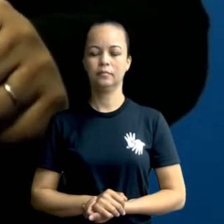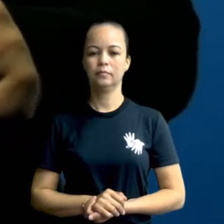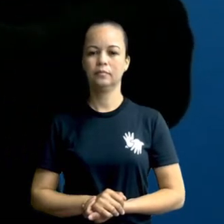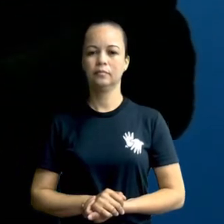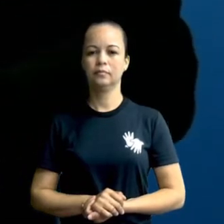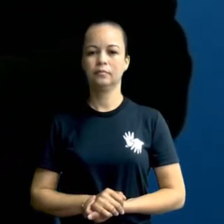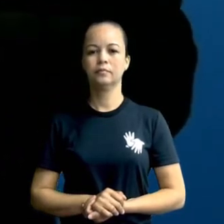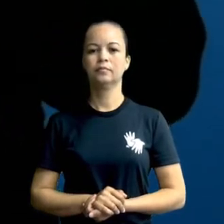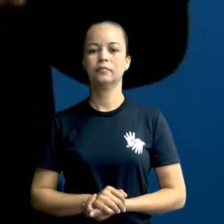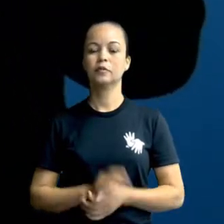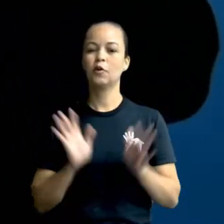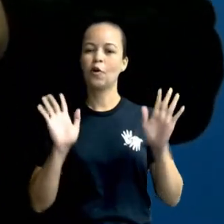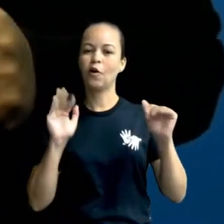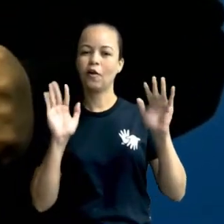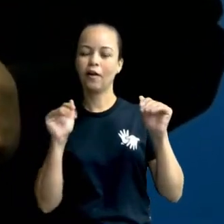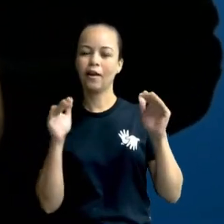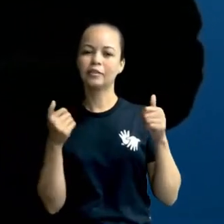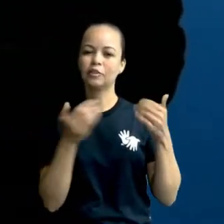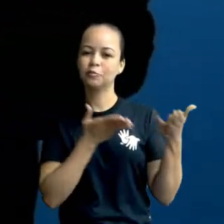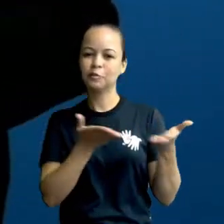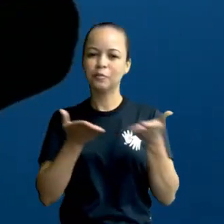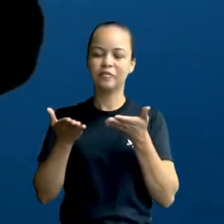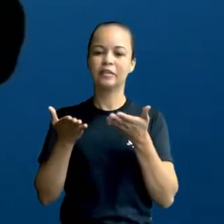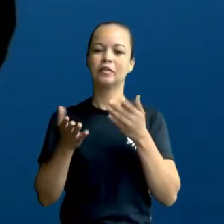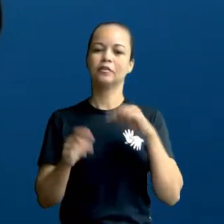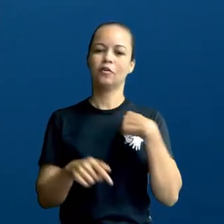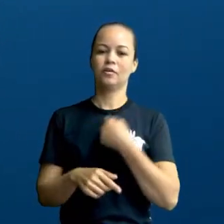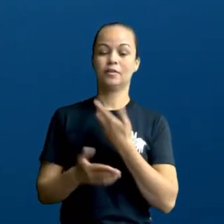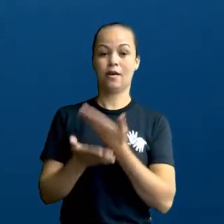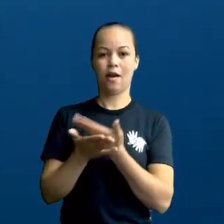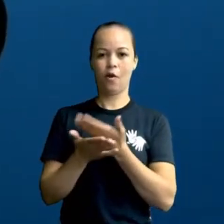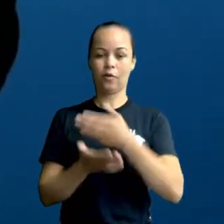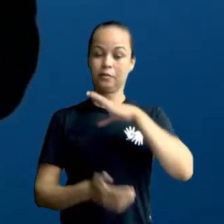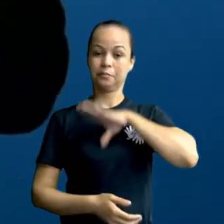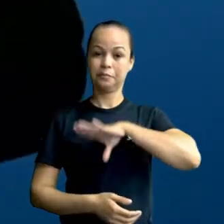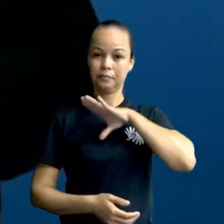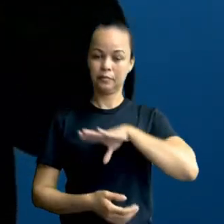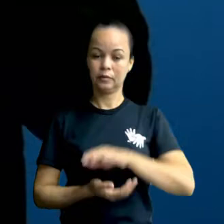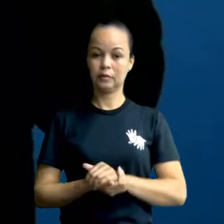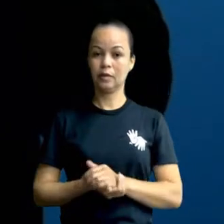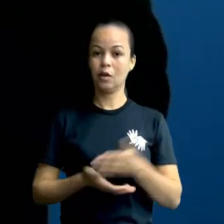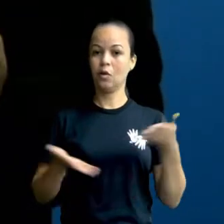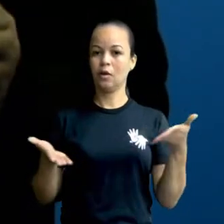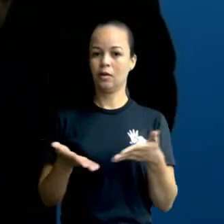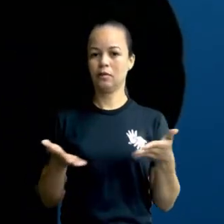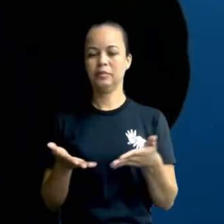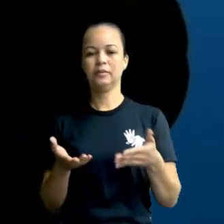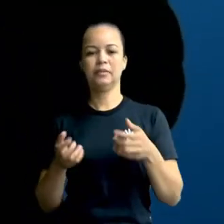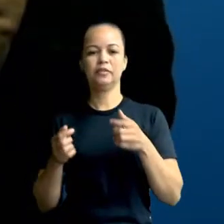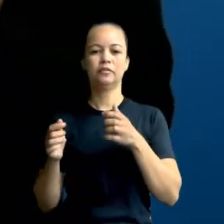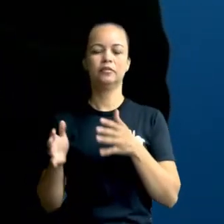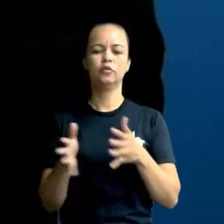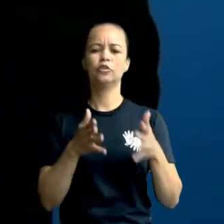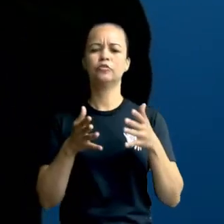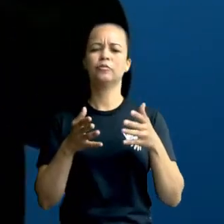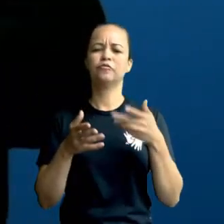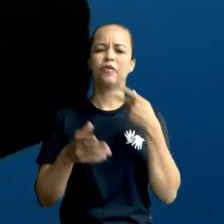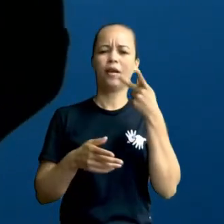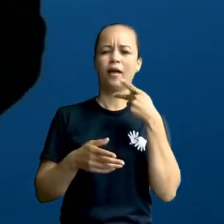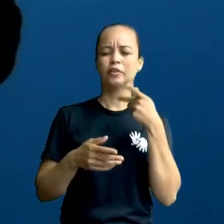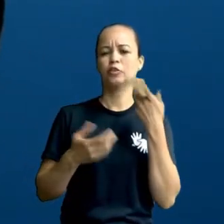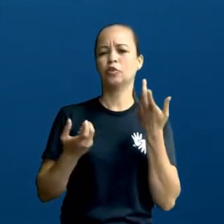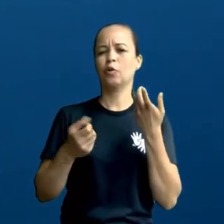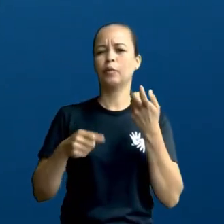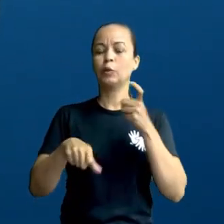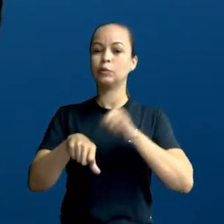Olá, sejam muito bem-vindos à nossa aula de língua portuguesa. Hoje iremos trabalhar sobre os tempos verbais, tá